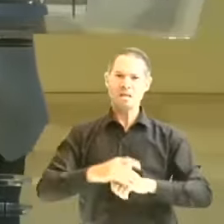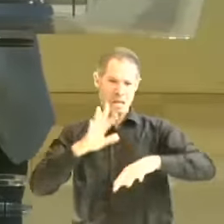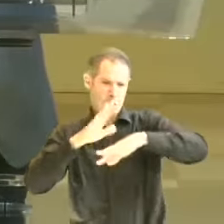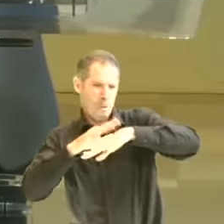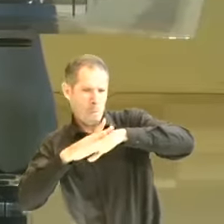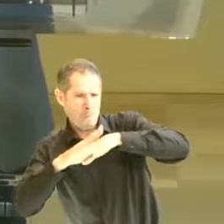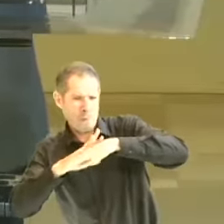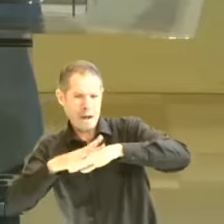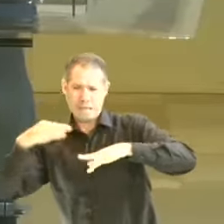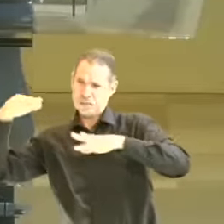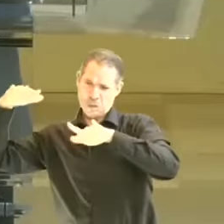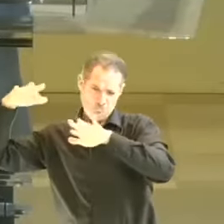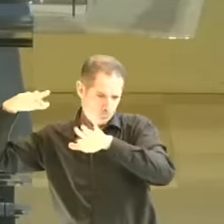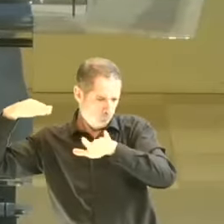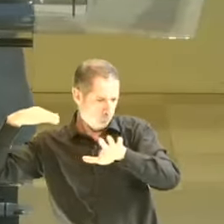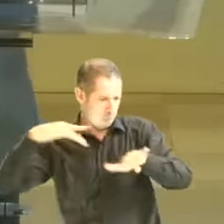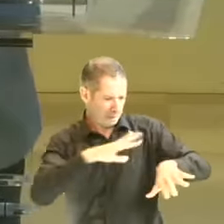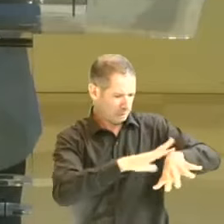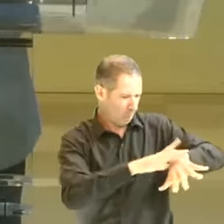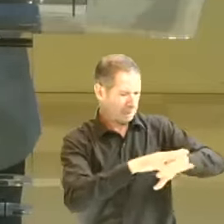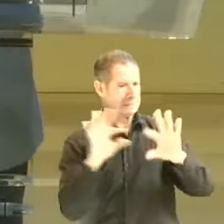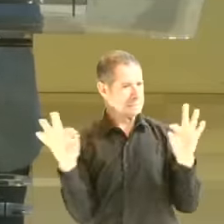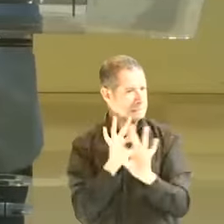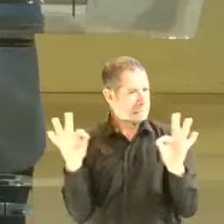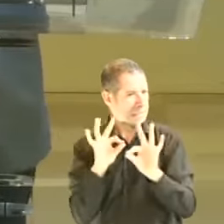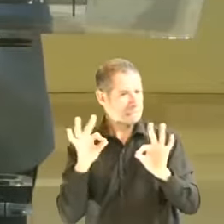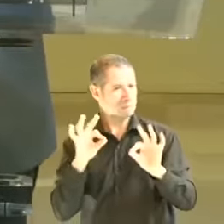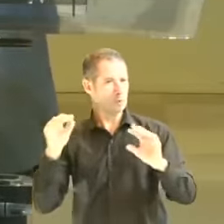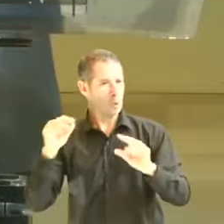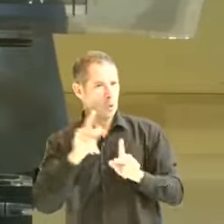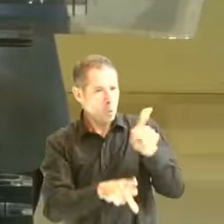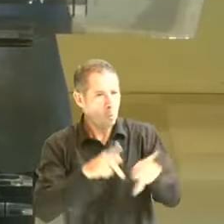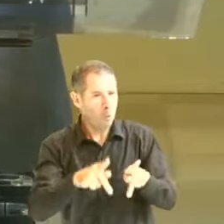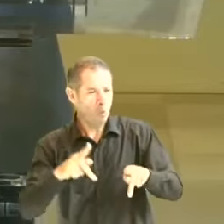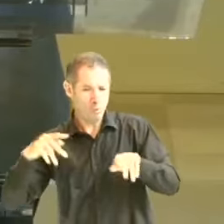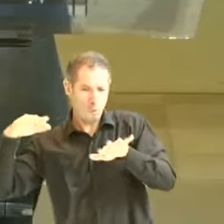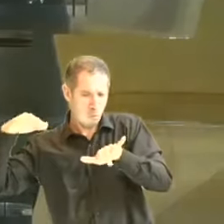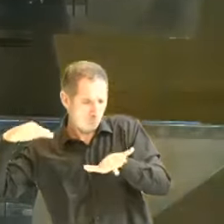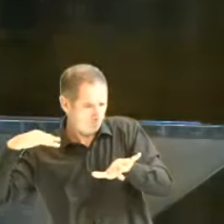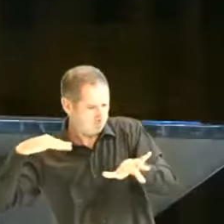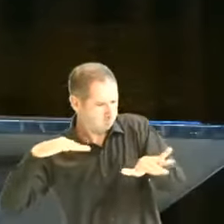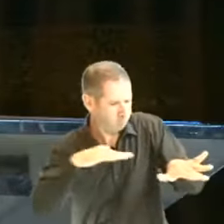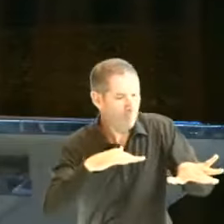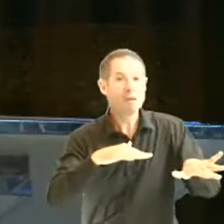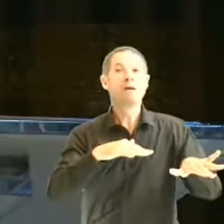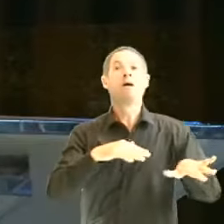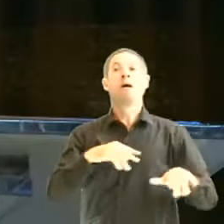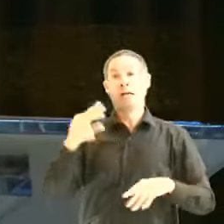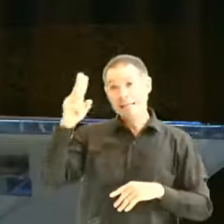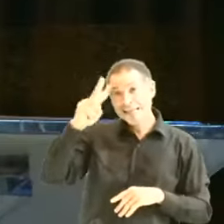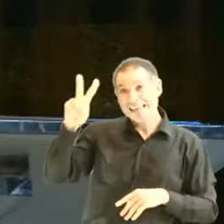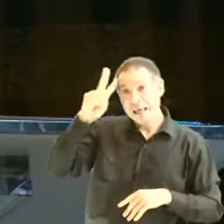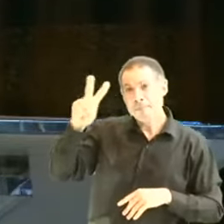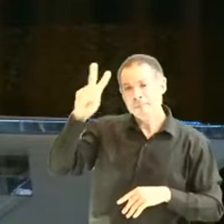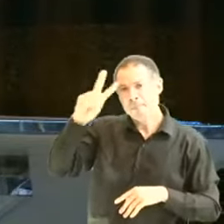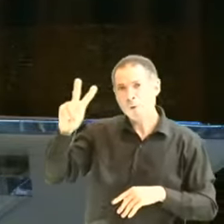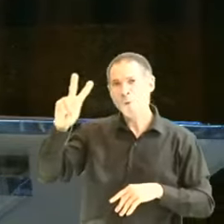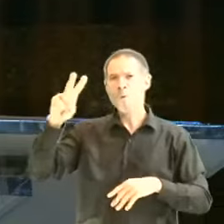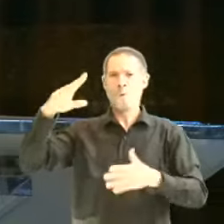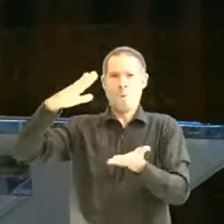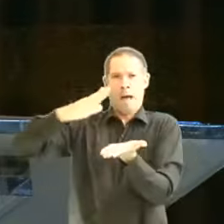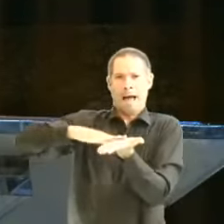iam adiante dele, doenças terríveis seguiam os seus passos. E ele lembrou que foi a